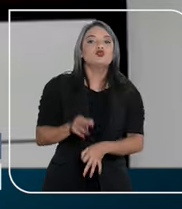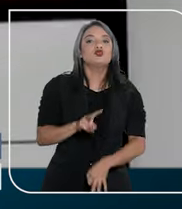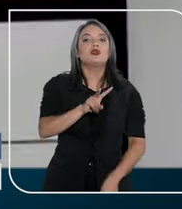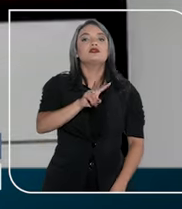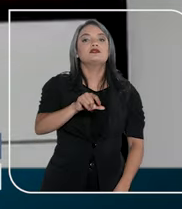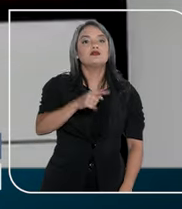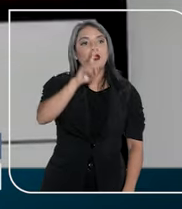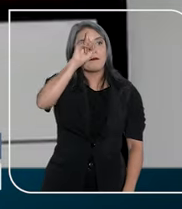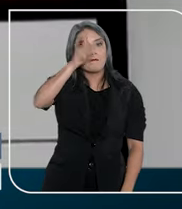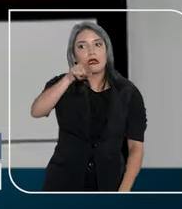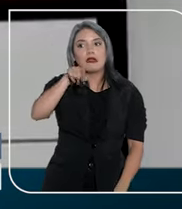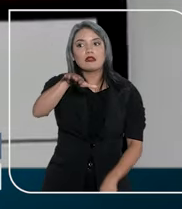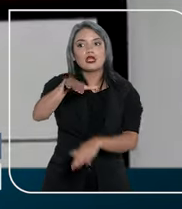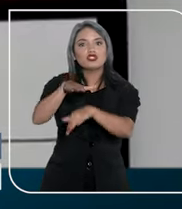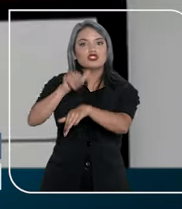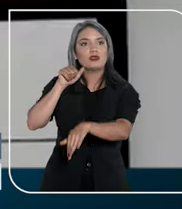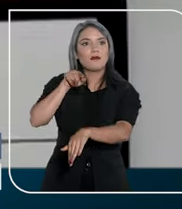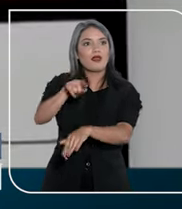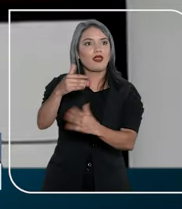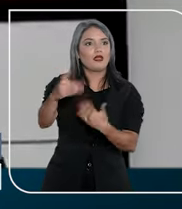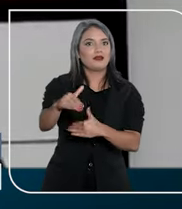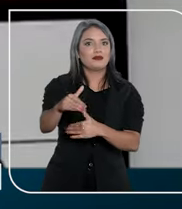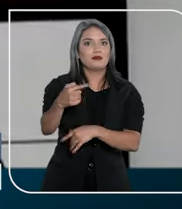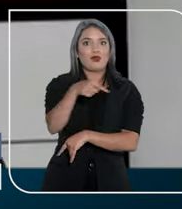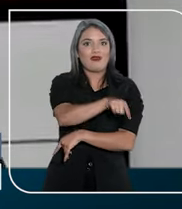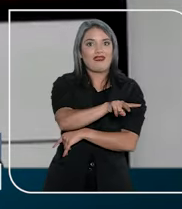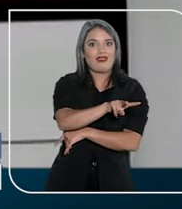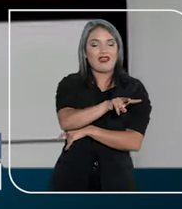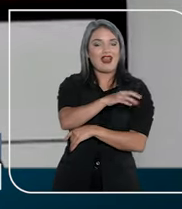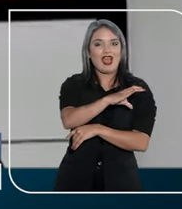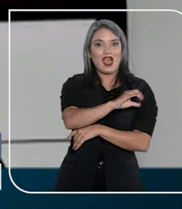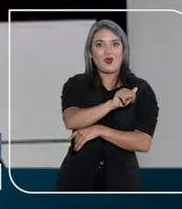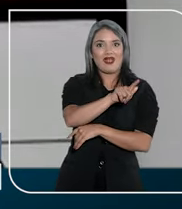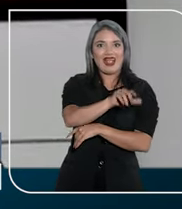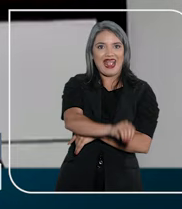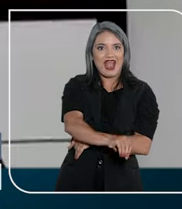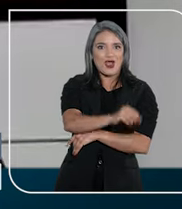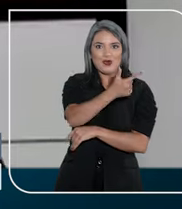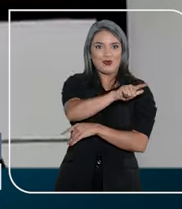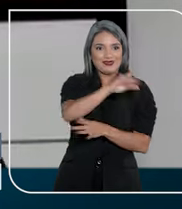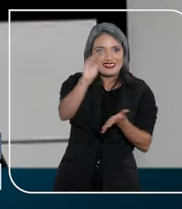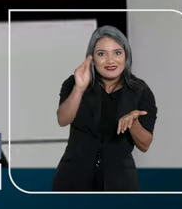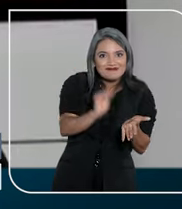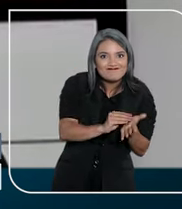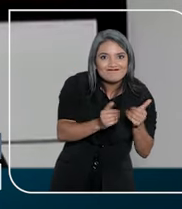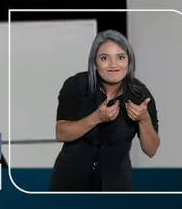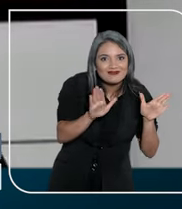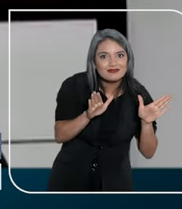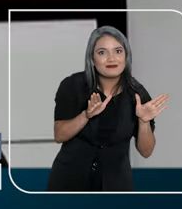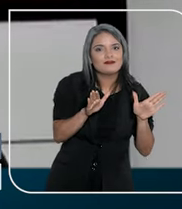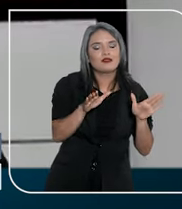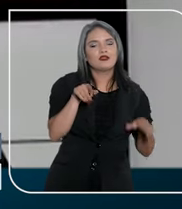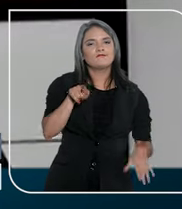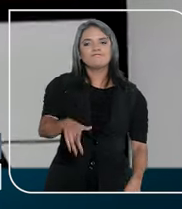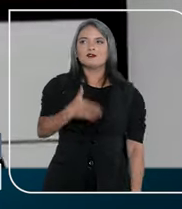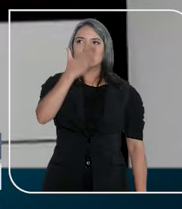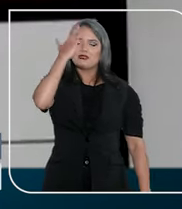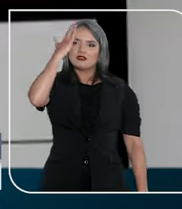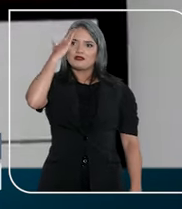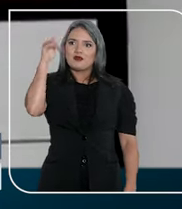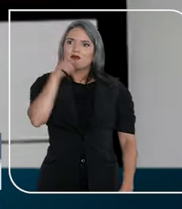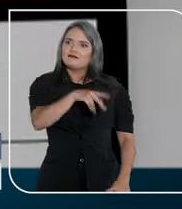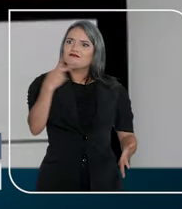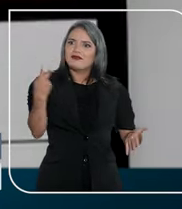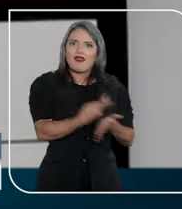alguém para um cargo que não existe. Ainda que esta pessoa saiba que está sofrendo a injustiça, que o